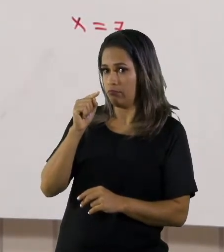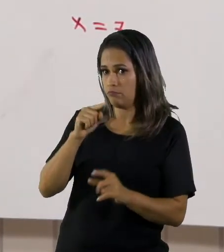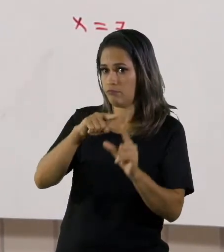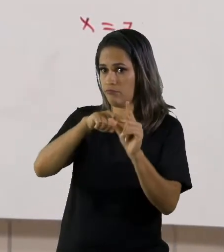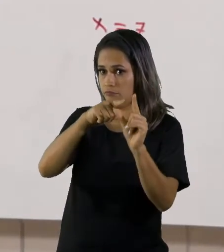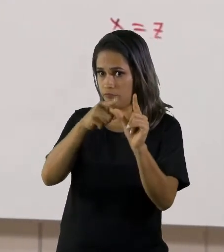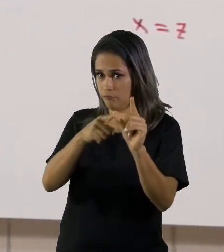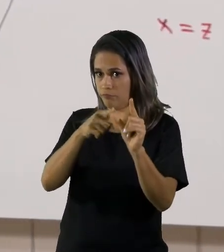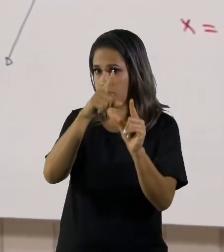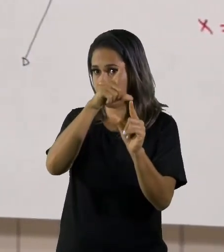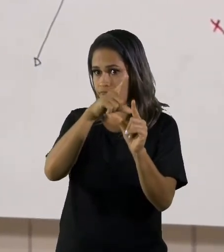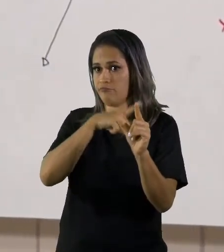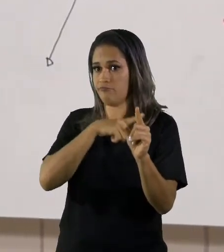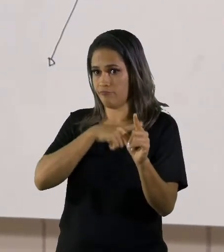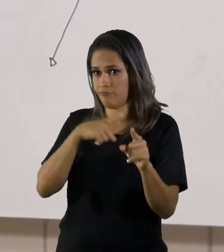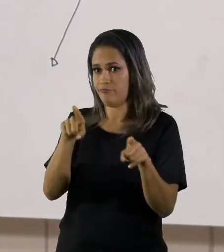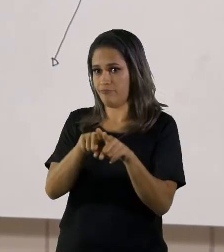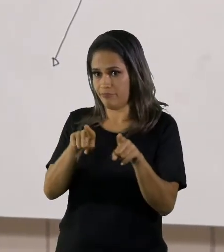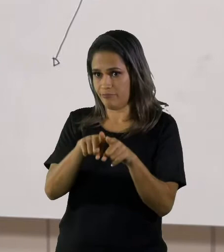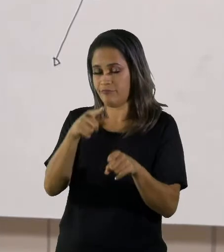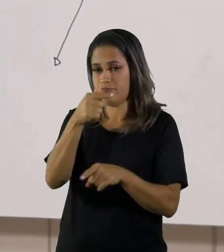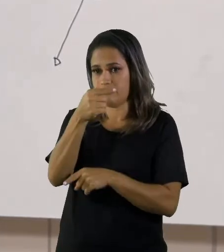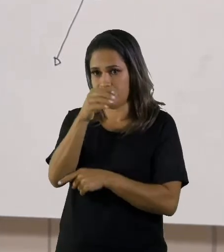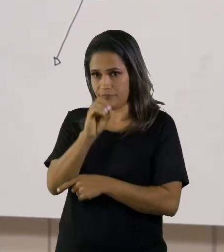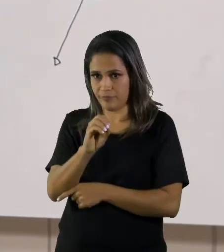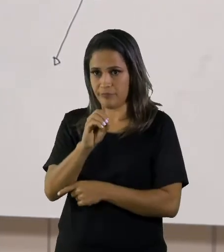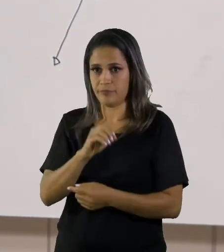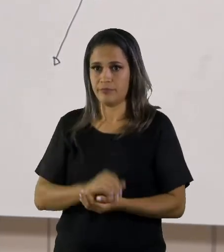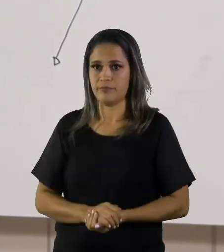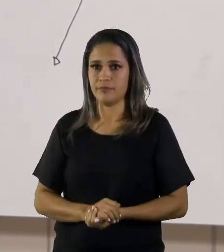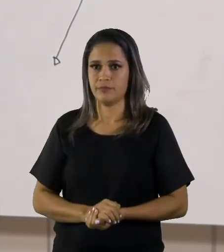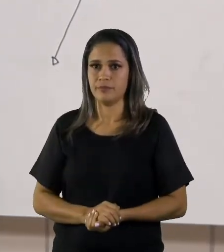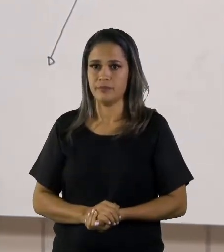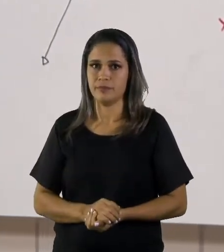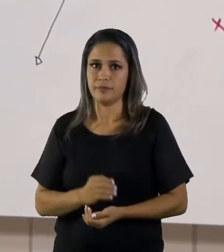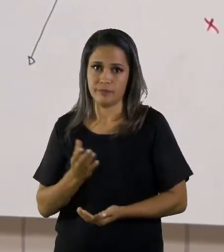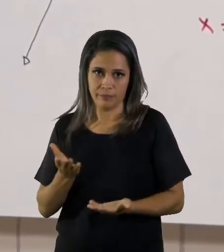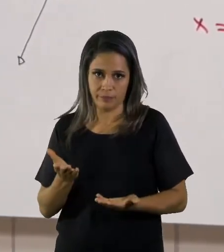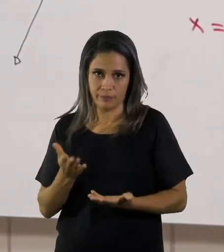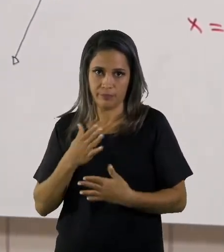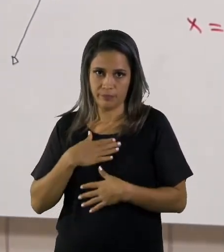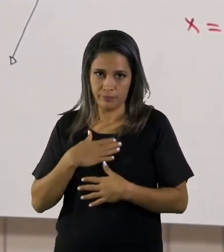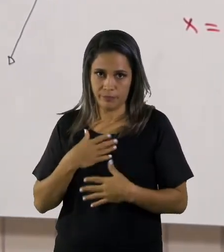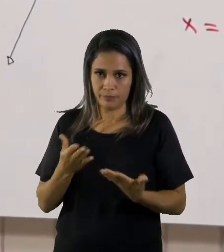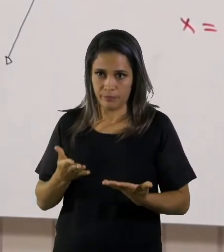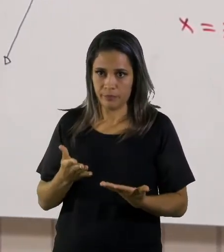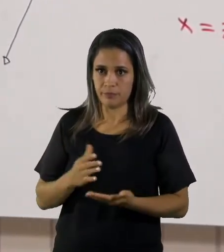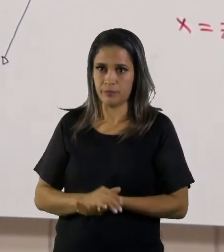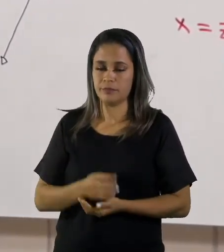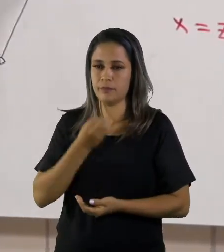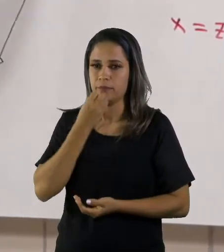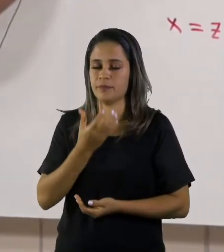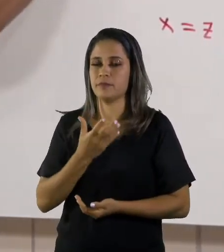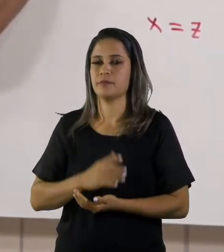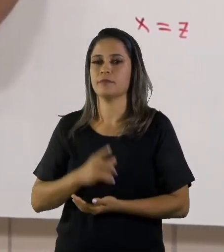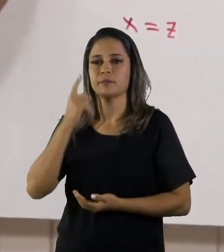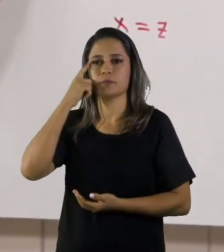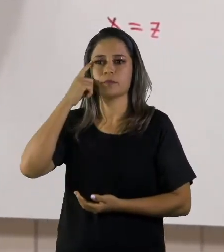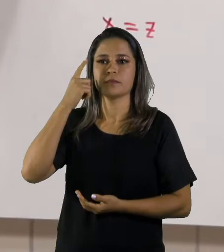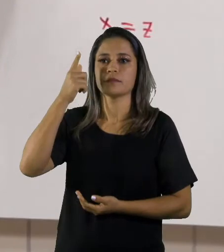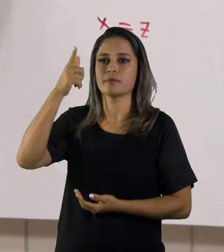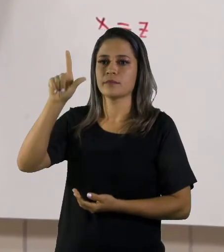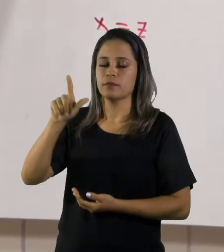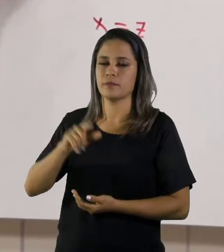esse também terá 70. Até aqui tranquilo? Bom, vamos pensar no outro